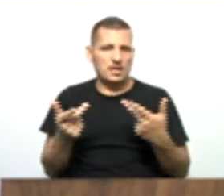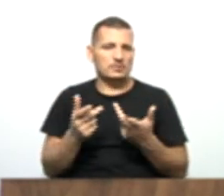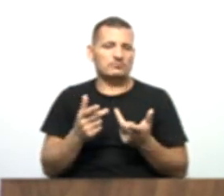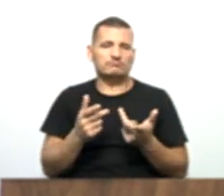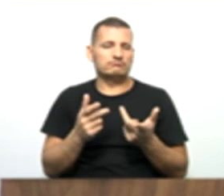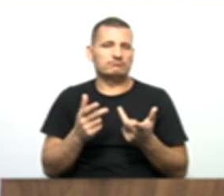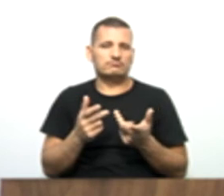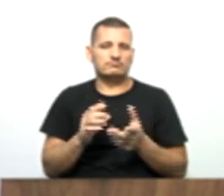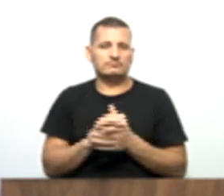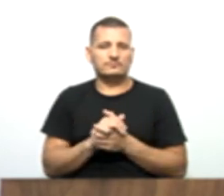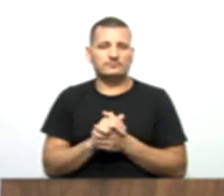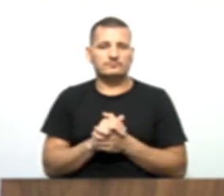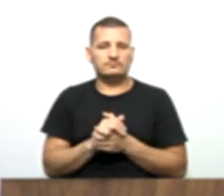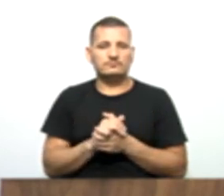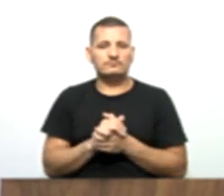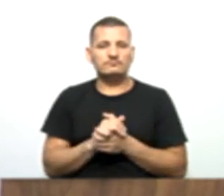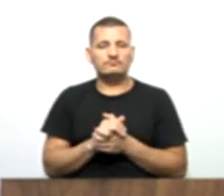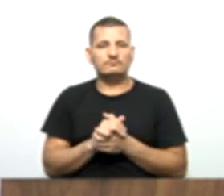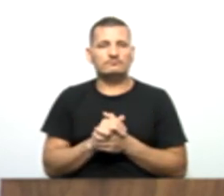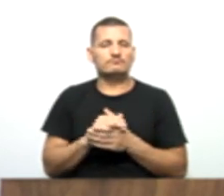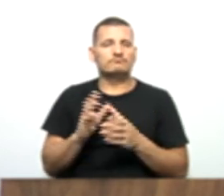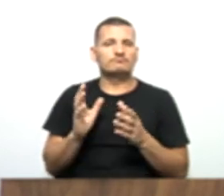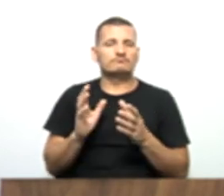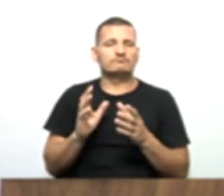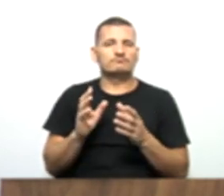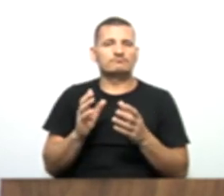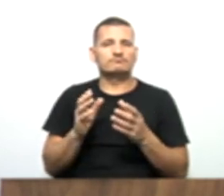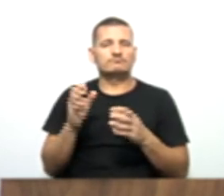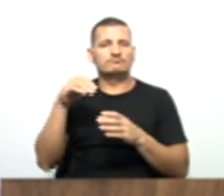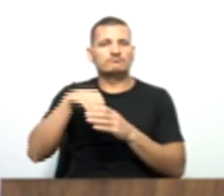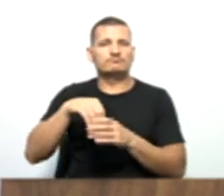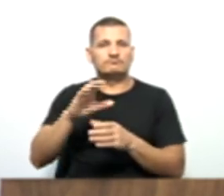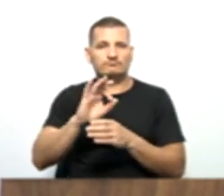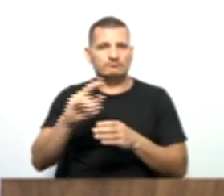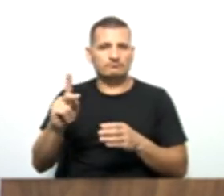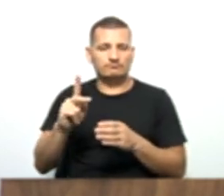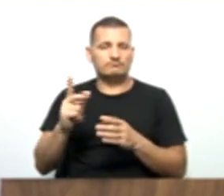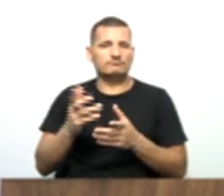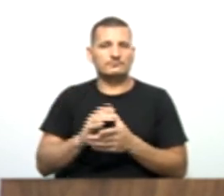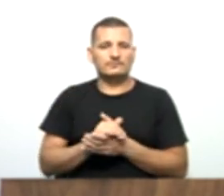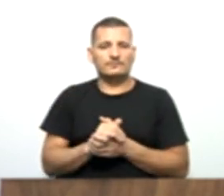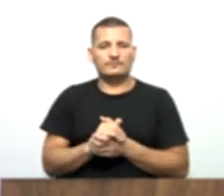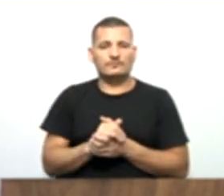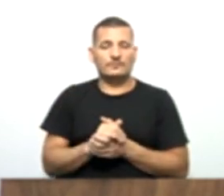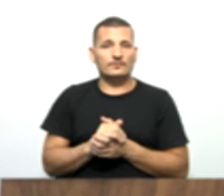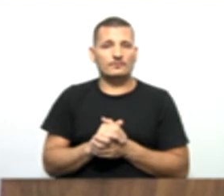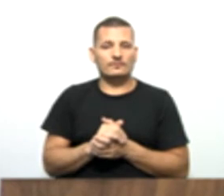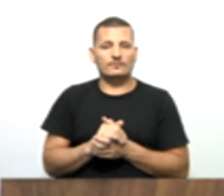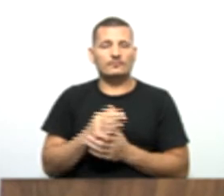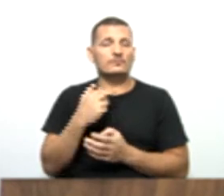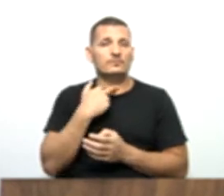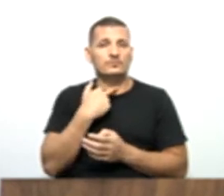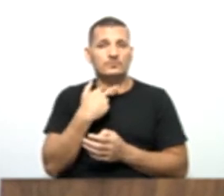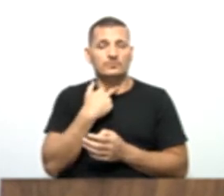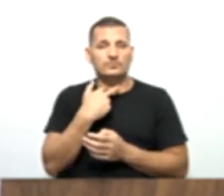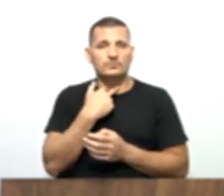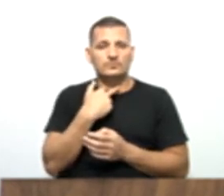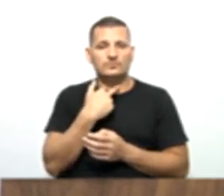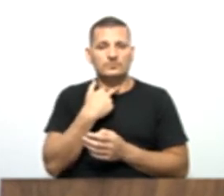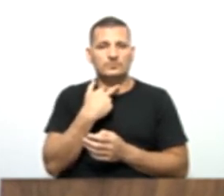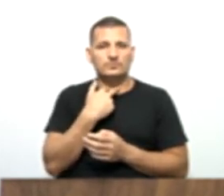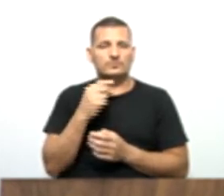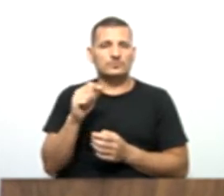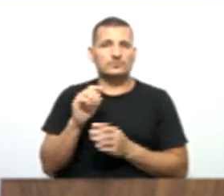para você, digamos, equipar melhor a sua cooperativa, né? Não pode deixar que